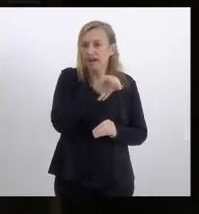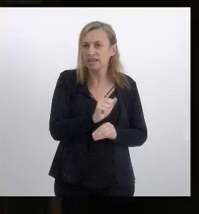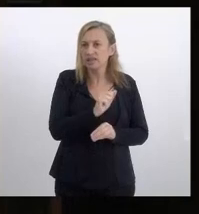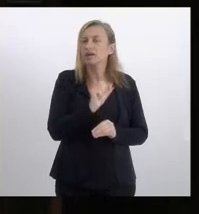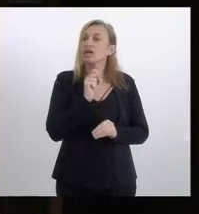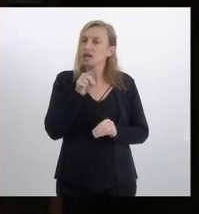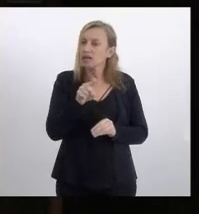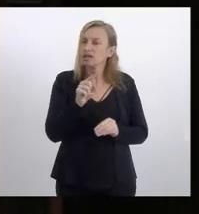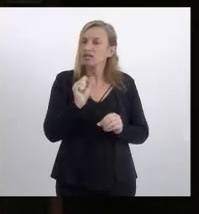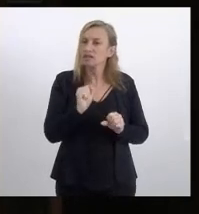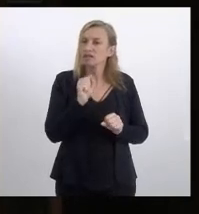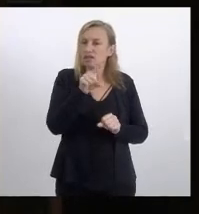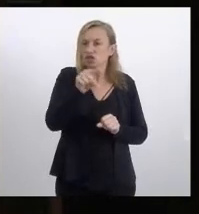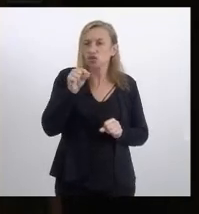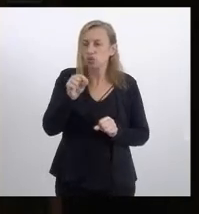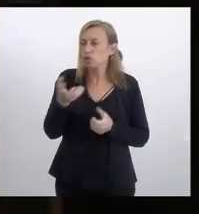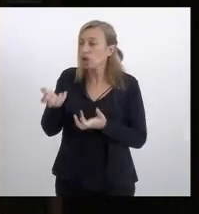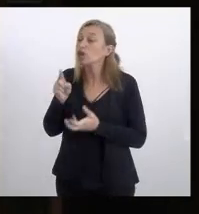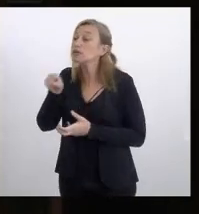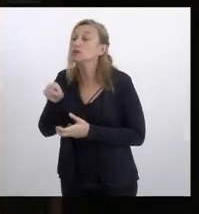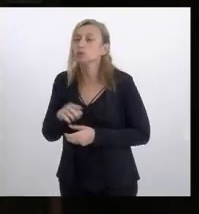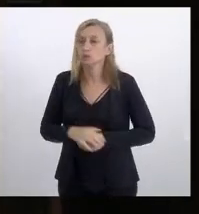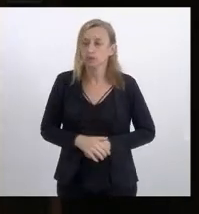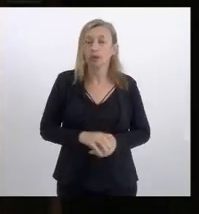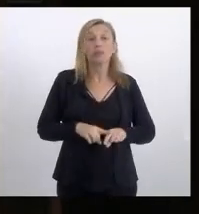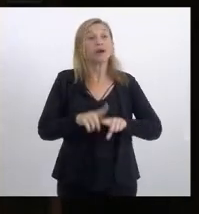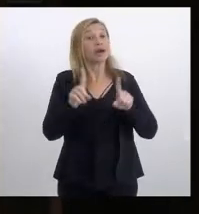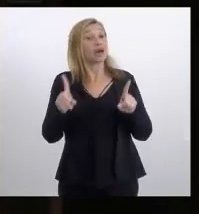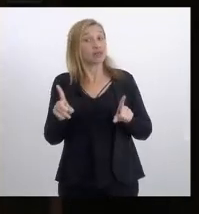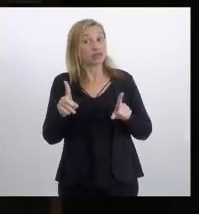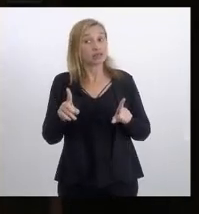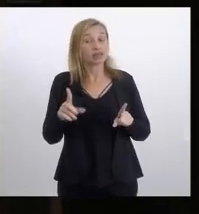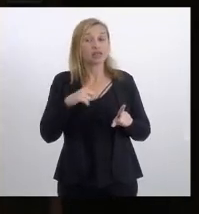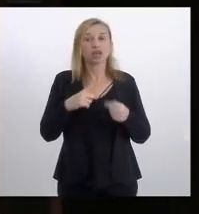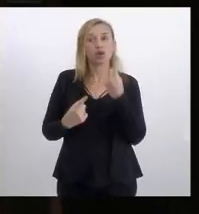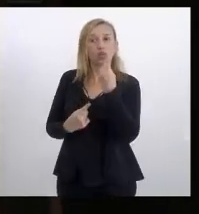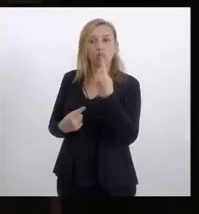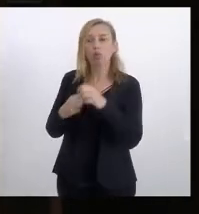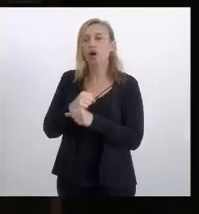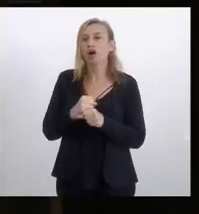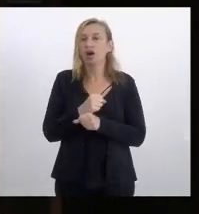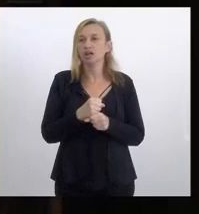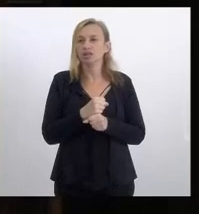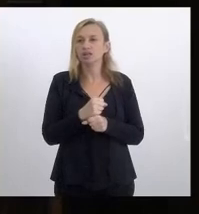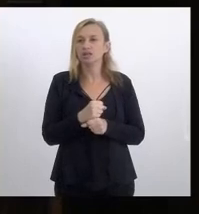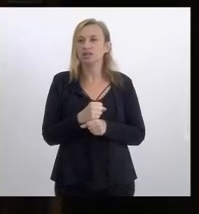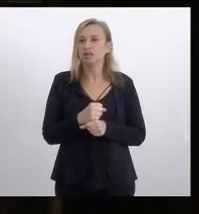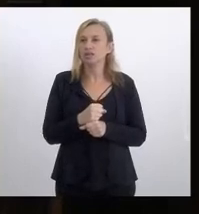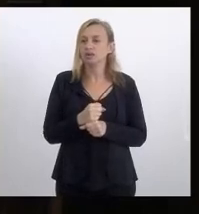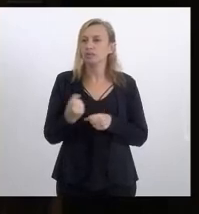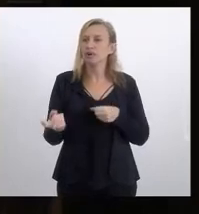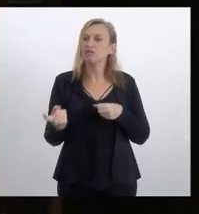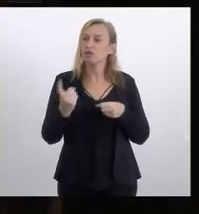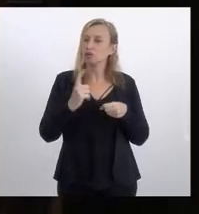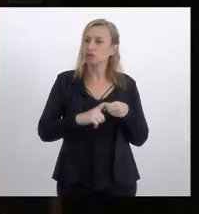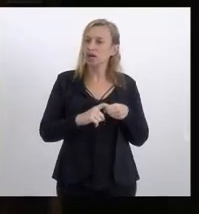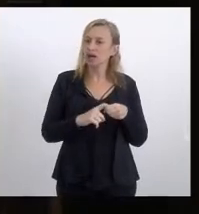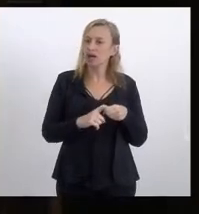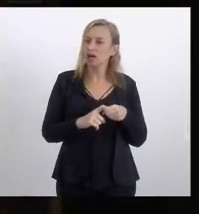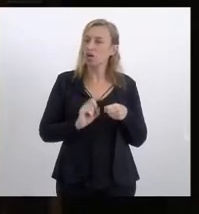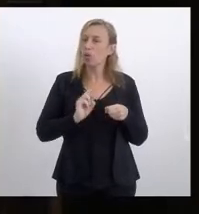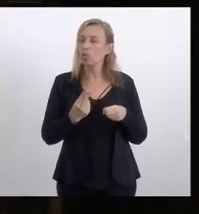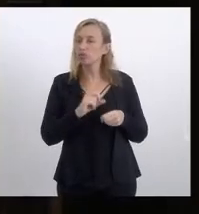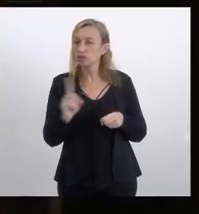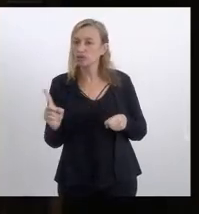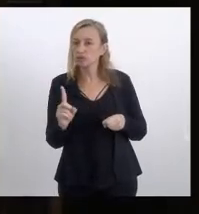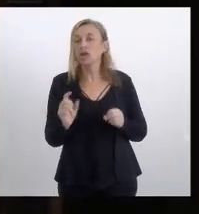eles fazem a opção ali eu quero isso mas Eles teriam um ano a partir daquele ato ali para se retratar porque ele